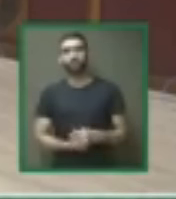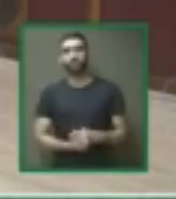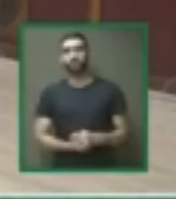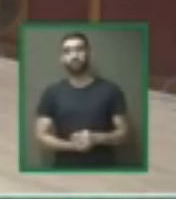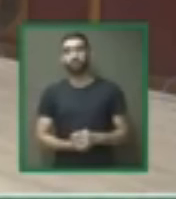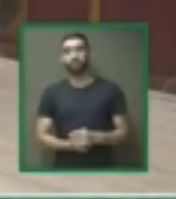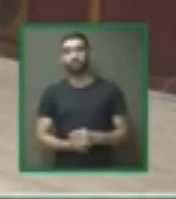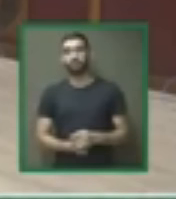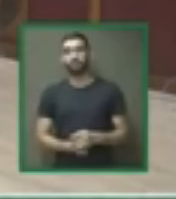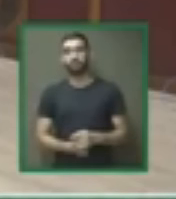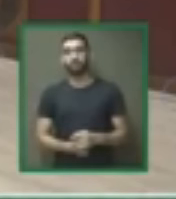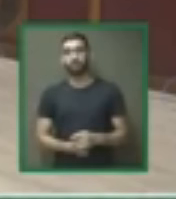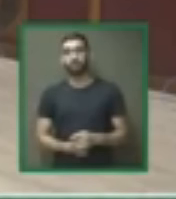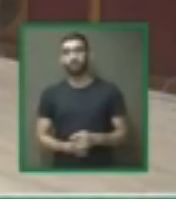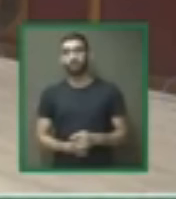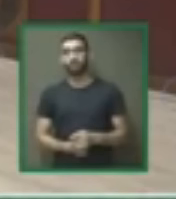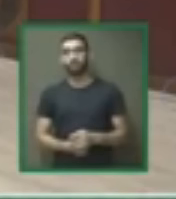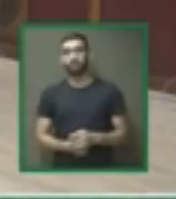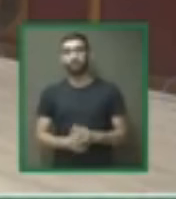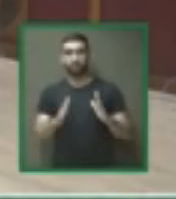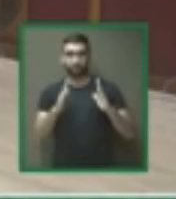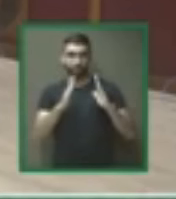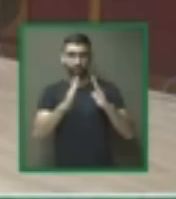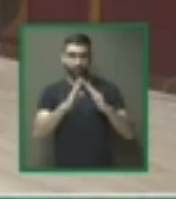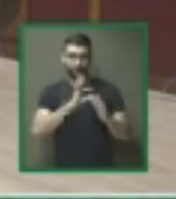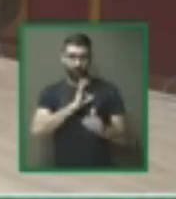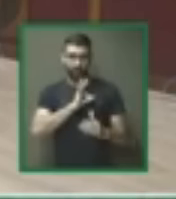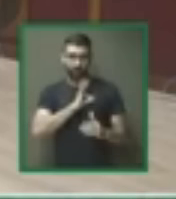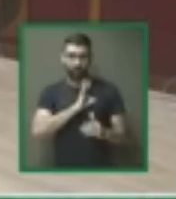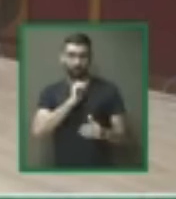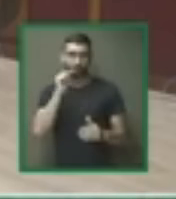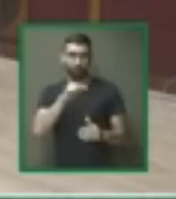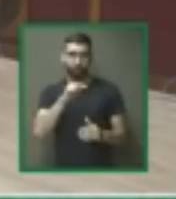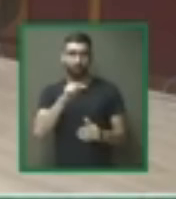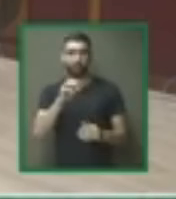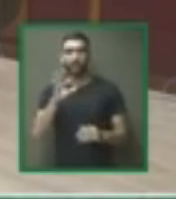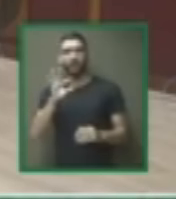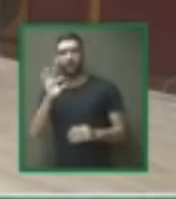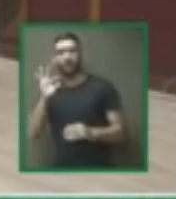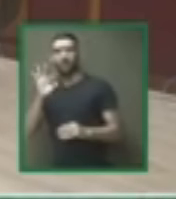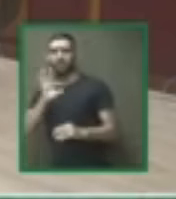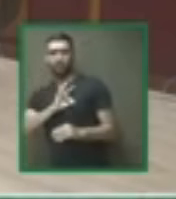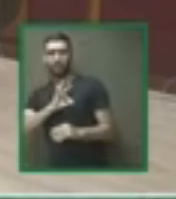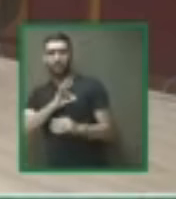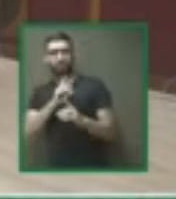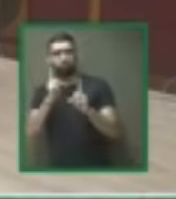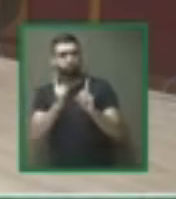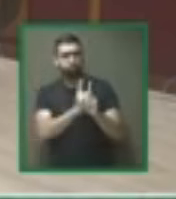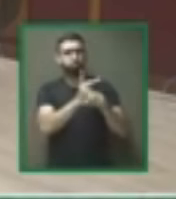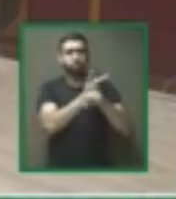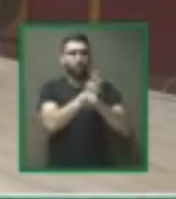Na delegacia, Wesley, a polícia foi, a polícia chegou aí atrás de você em algum momento?